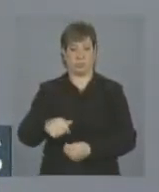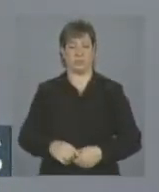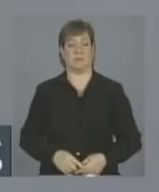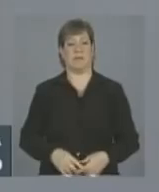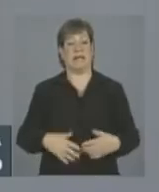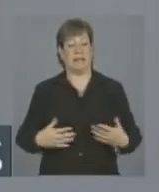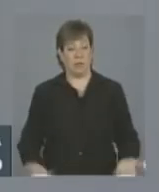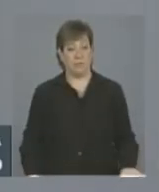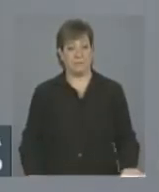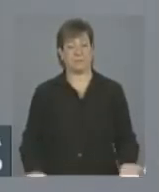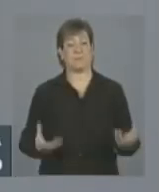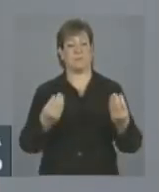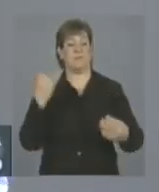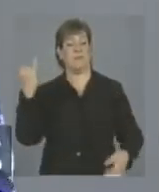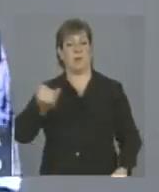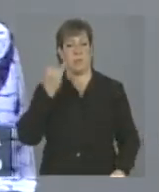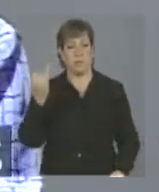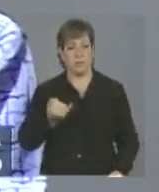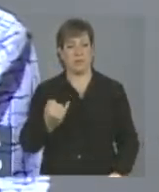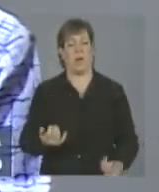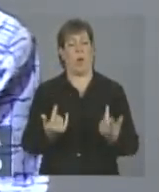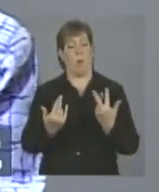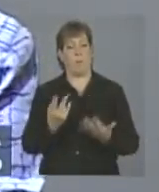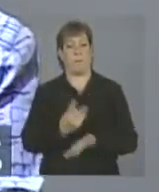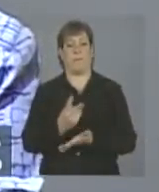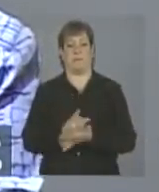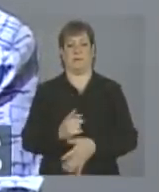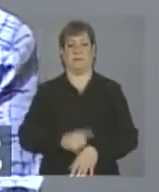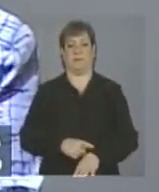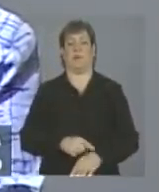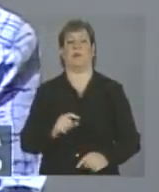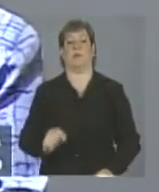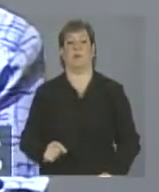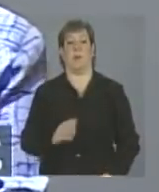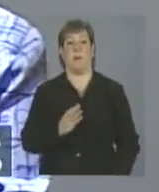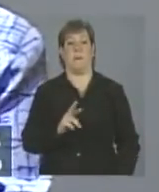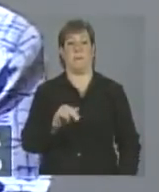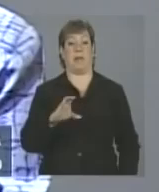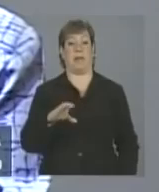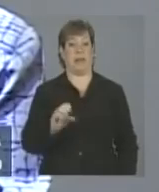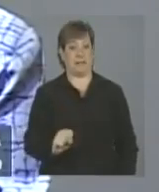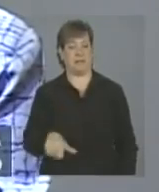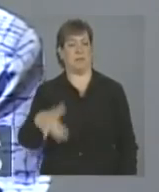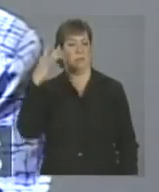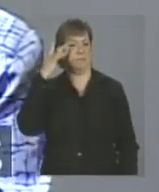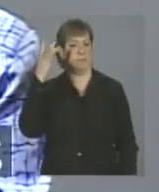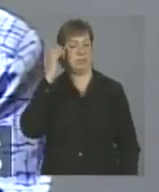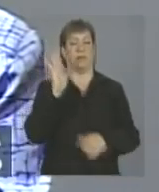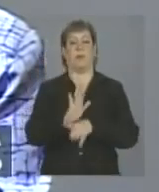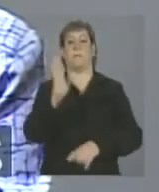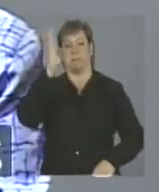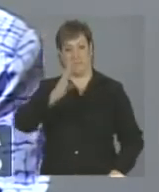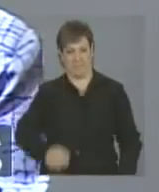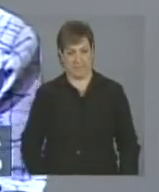É importantíssimo que, simultaneamente, saibamos que os BRICS são estratégicos para o Brasil.